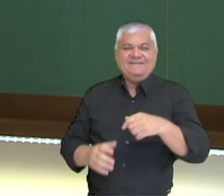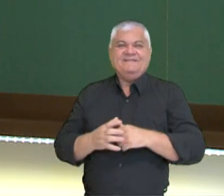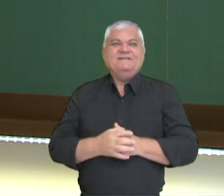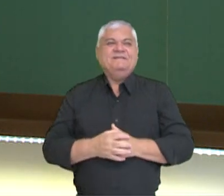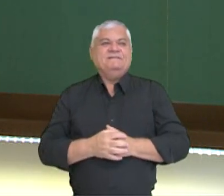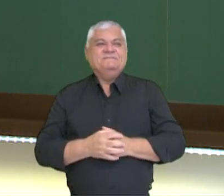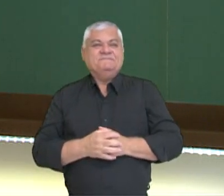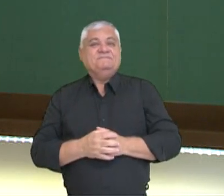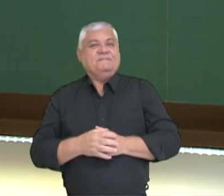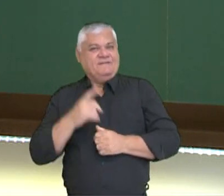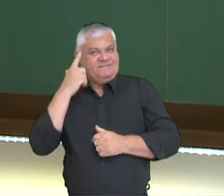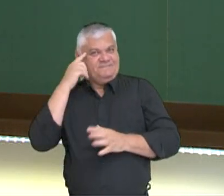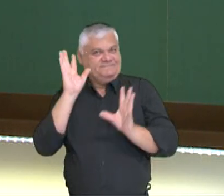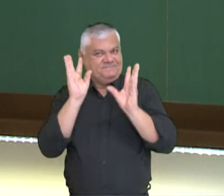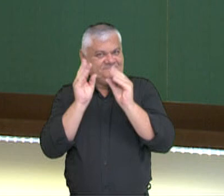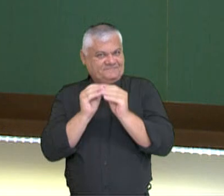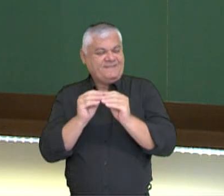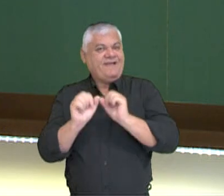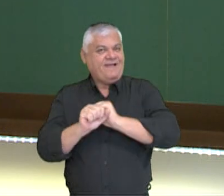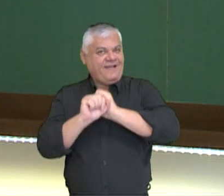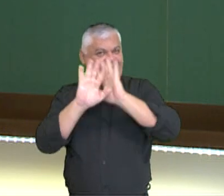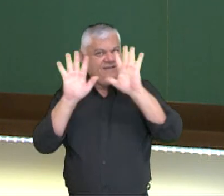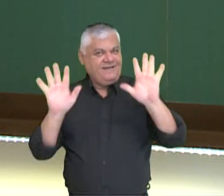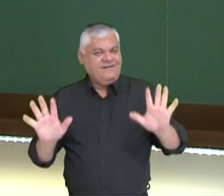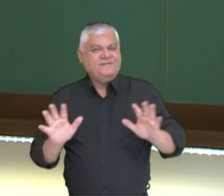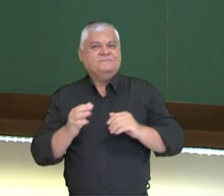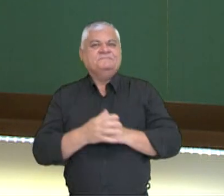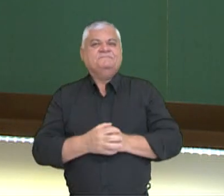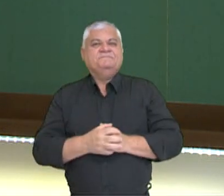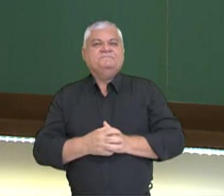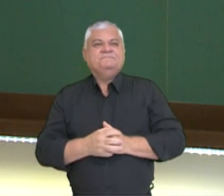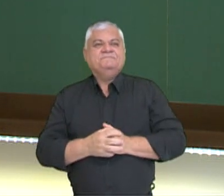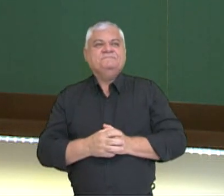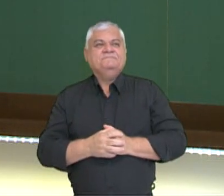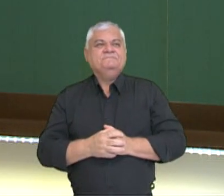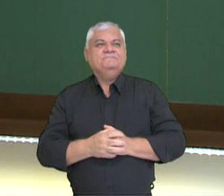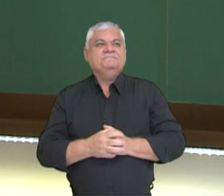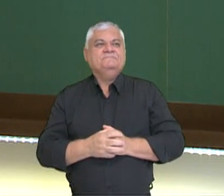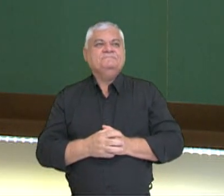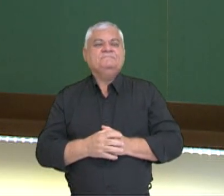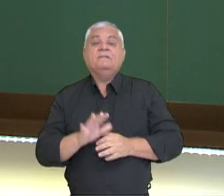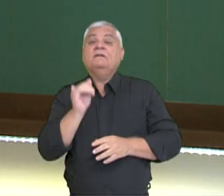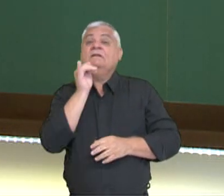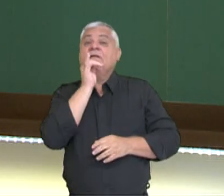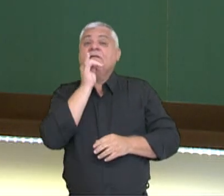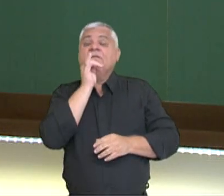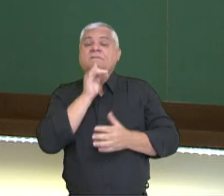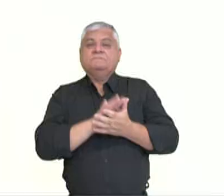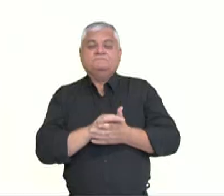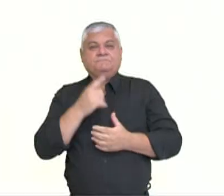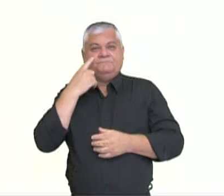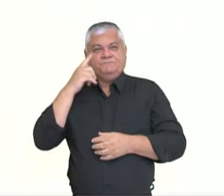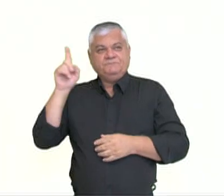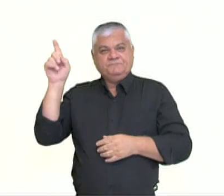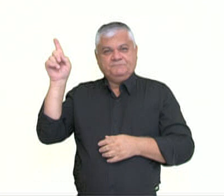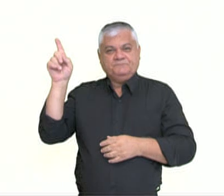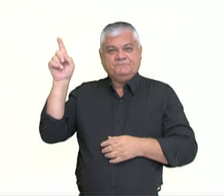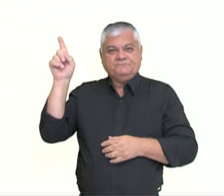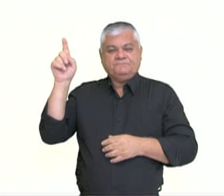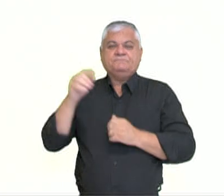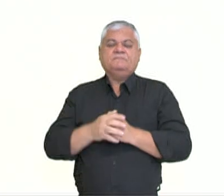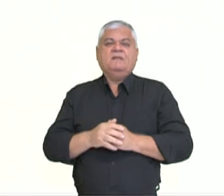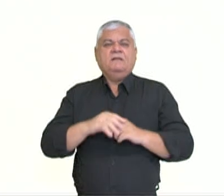certo? Que fique bem claro esse conceito ali para a gente não esquecer. E aí, exemplo que nós vamos ter: a passagem